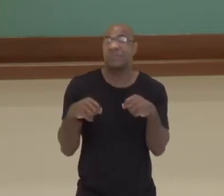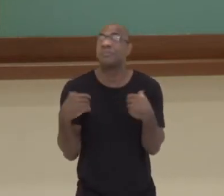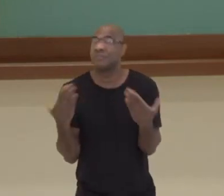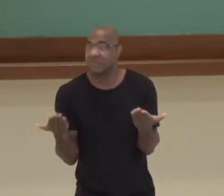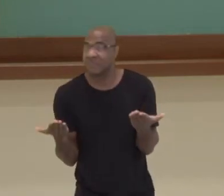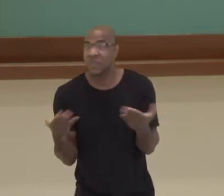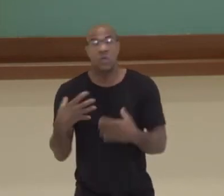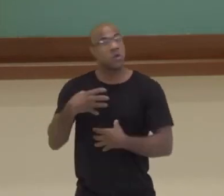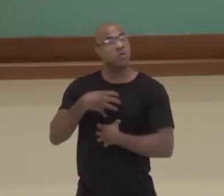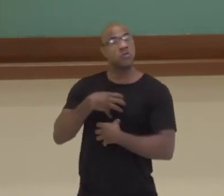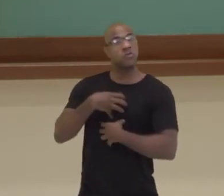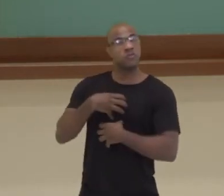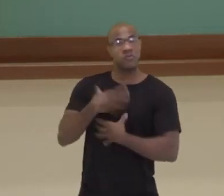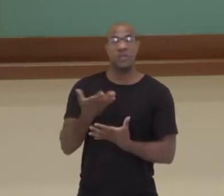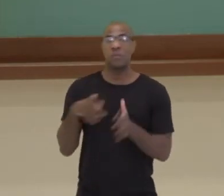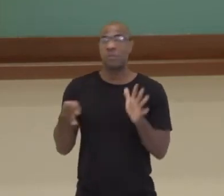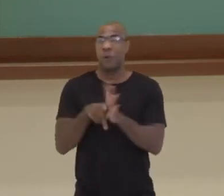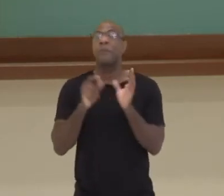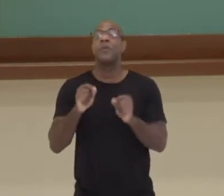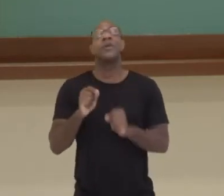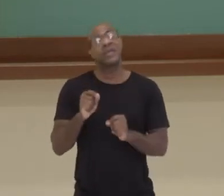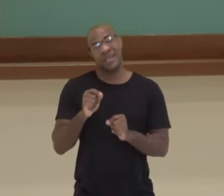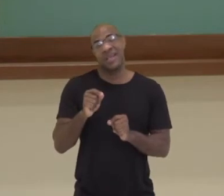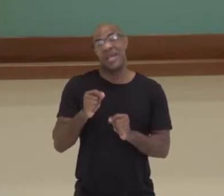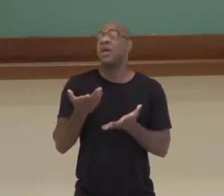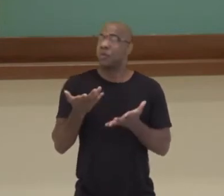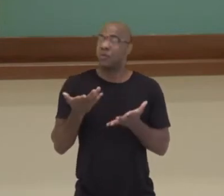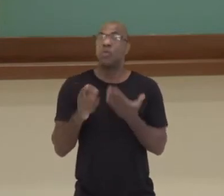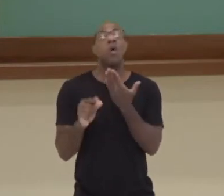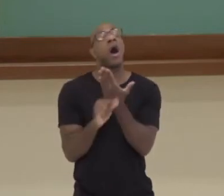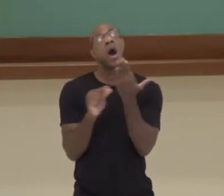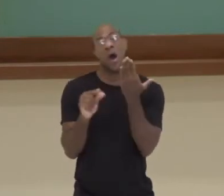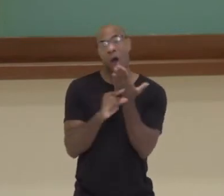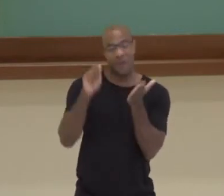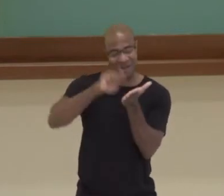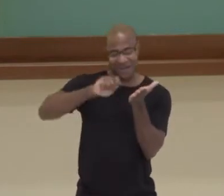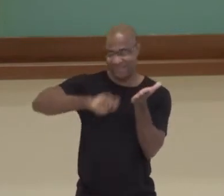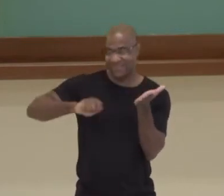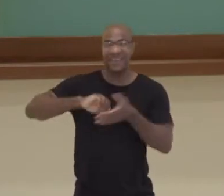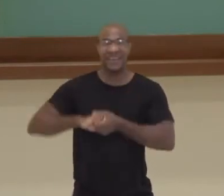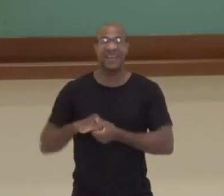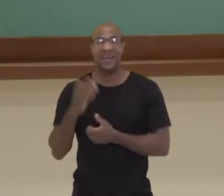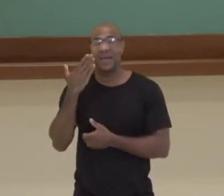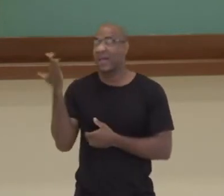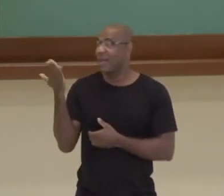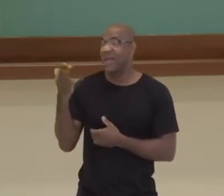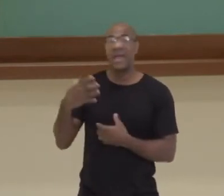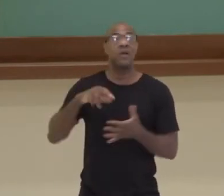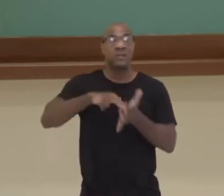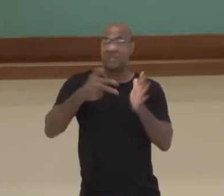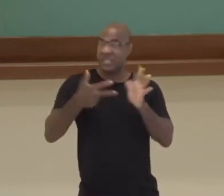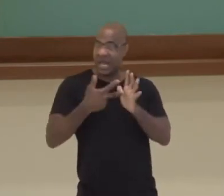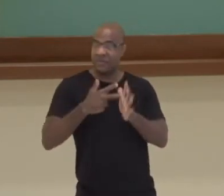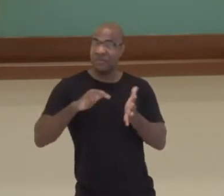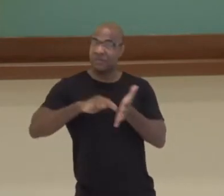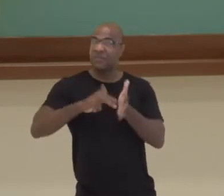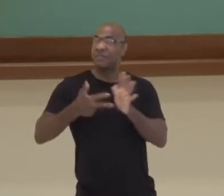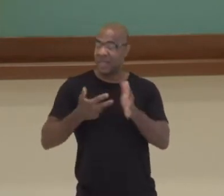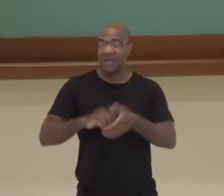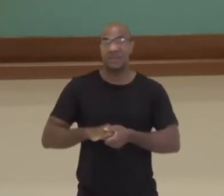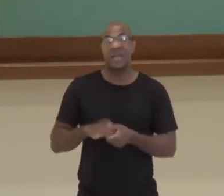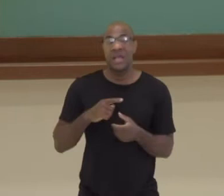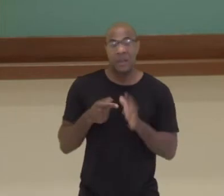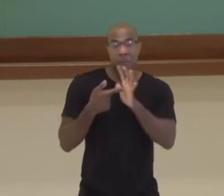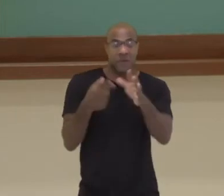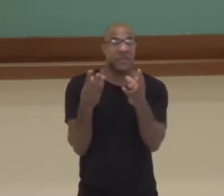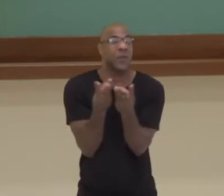o estilo do autor. Então, o estilo deste autor é justamente esse efeito de sentido, ó. Ele lança uma